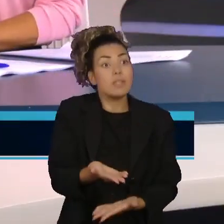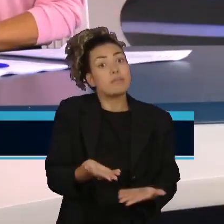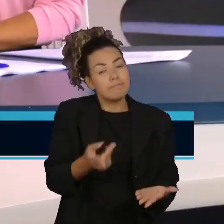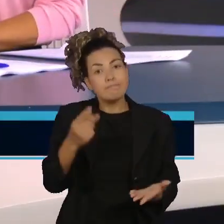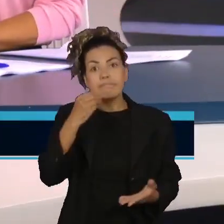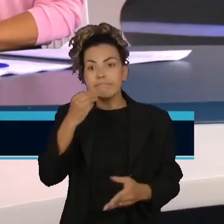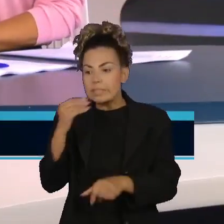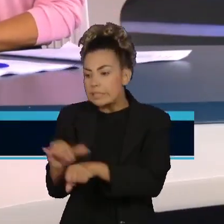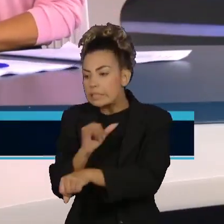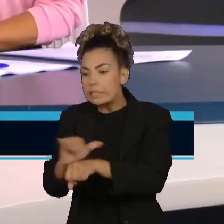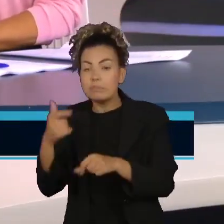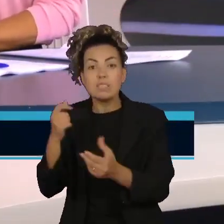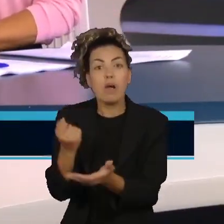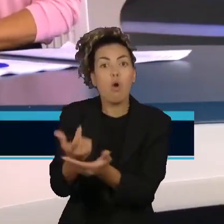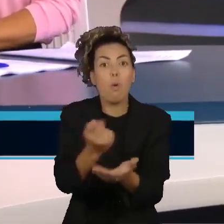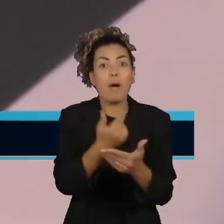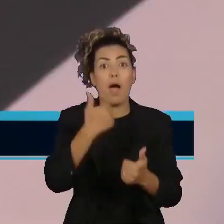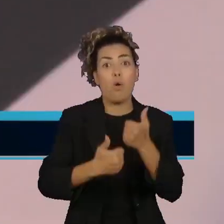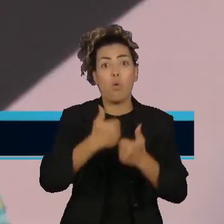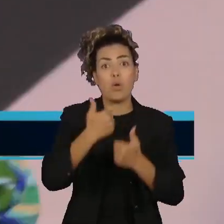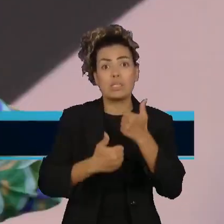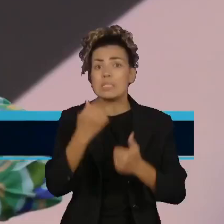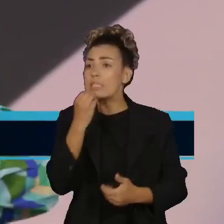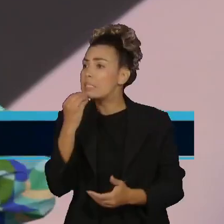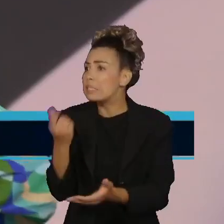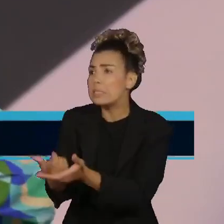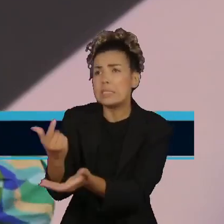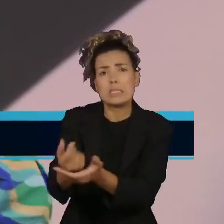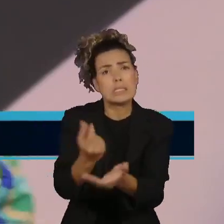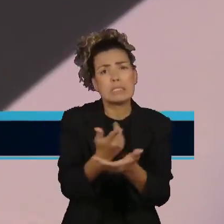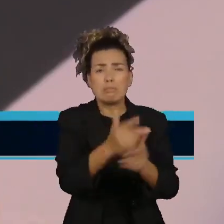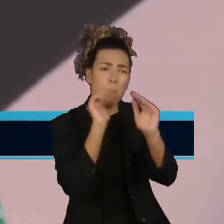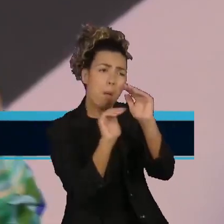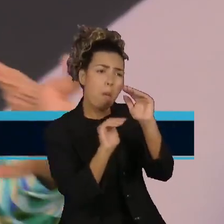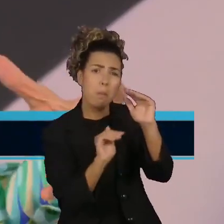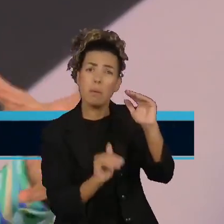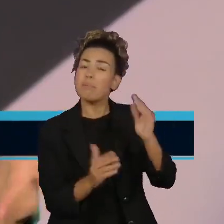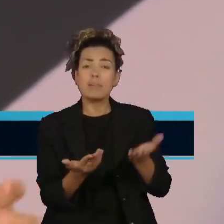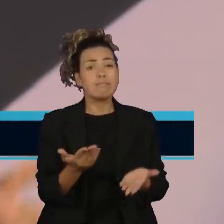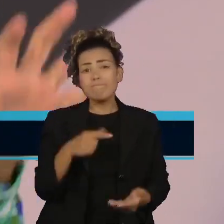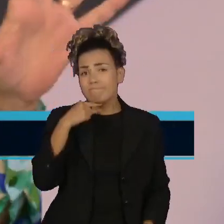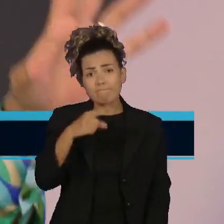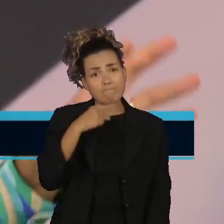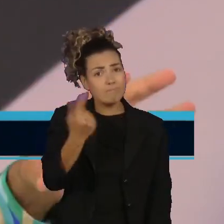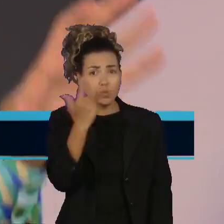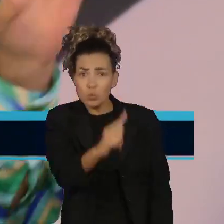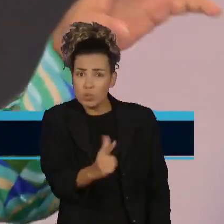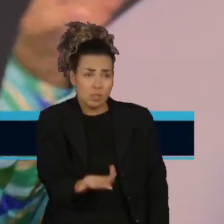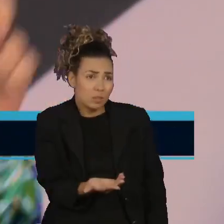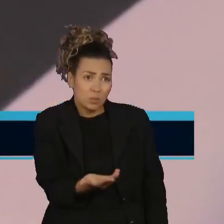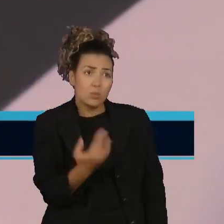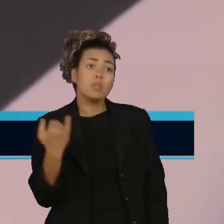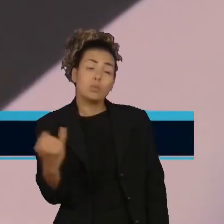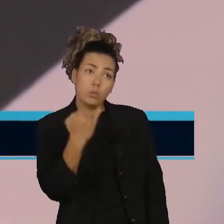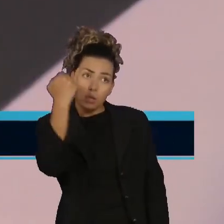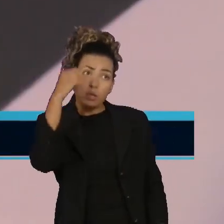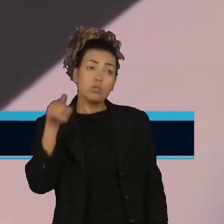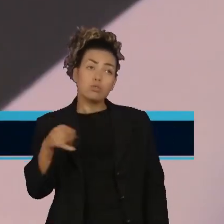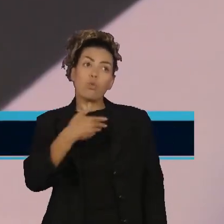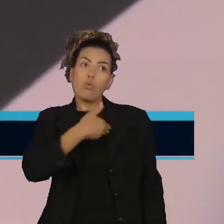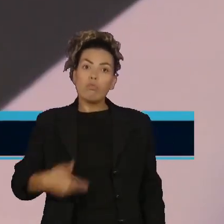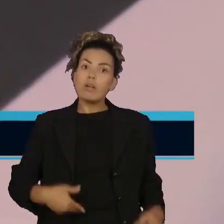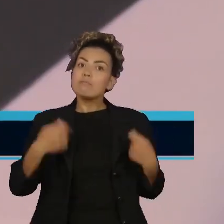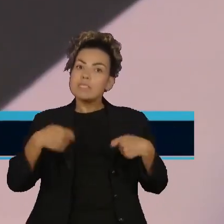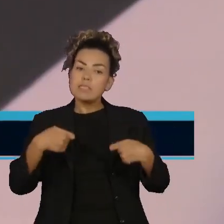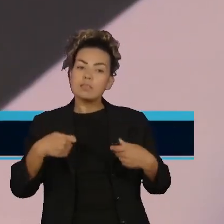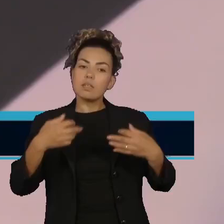arroz para fazer estoque regulador e não conseguimos. Então, a gente precisa retomar a capacidade do Estado, regular a área da